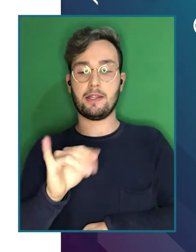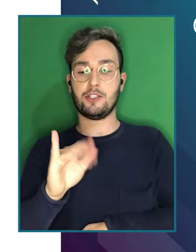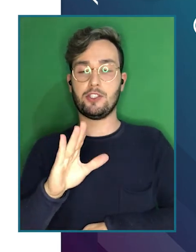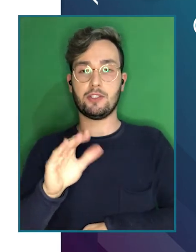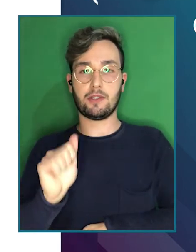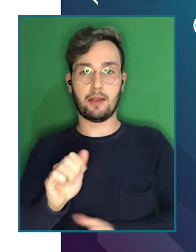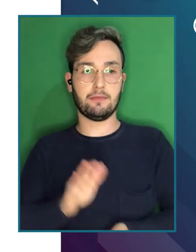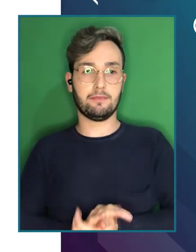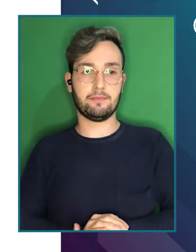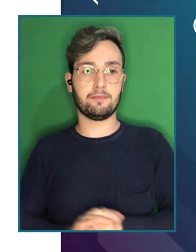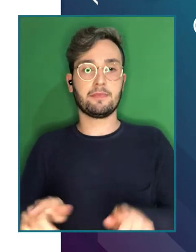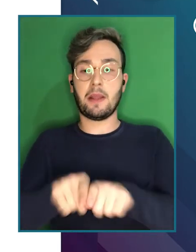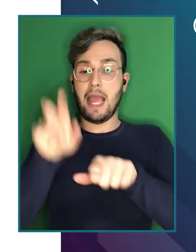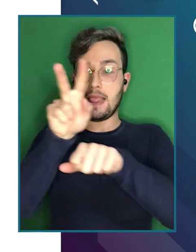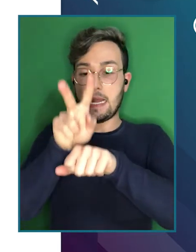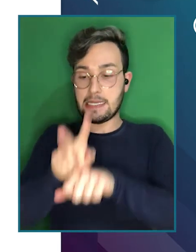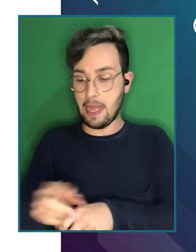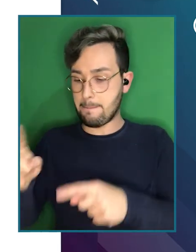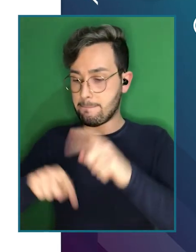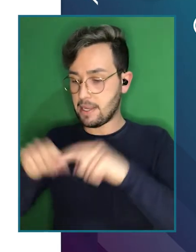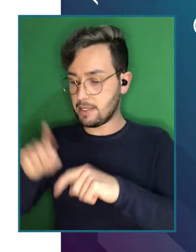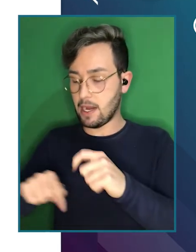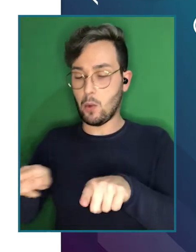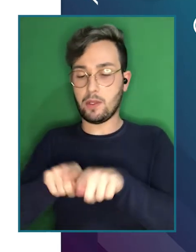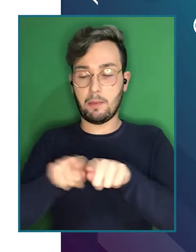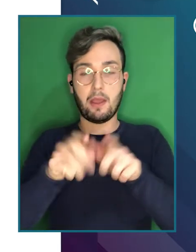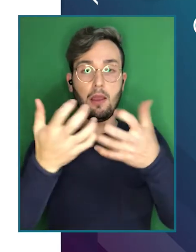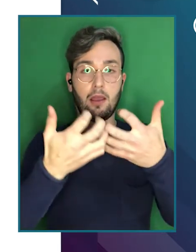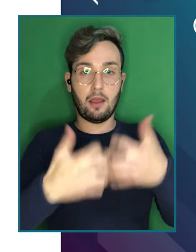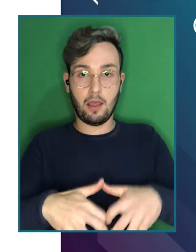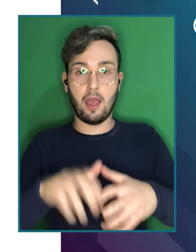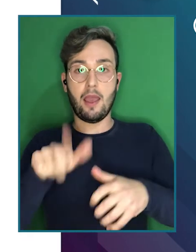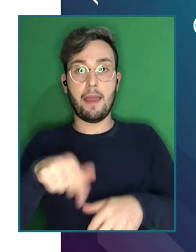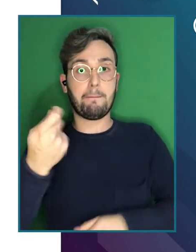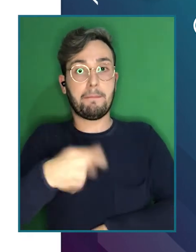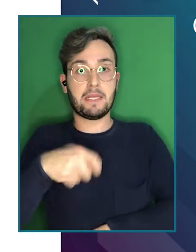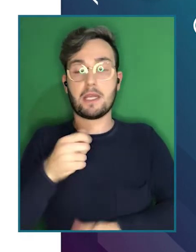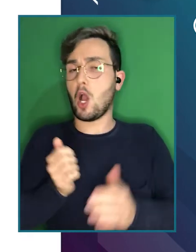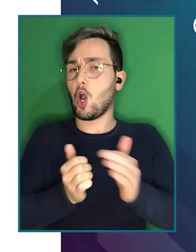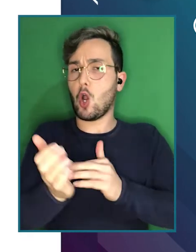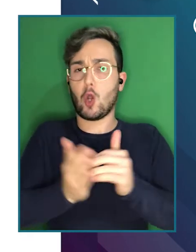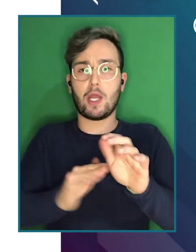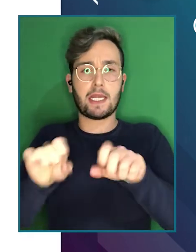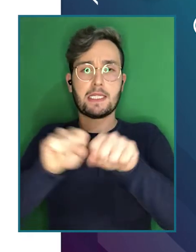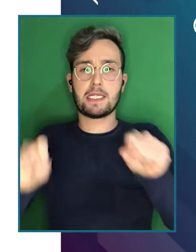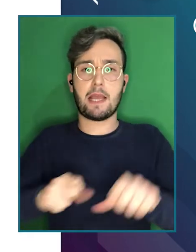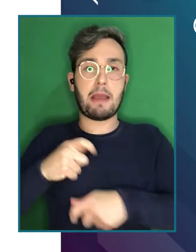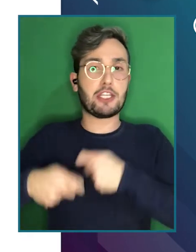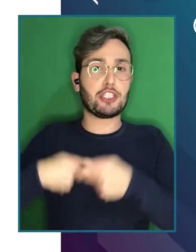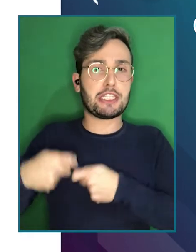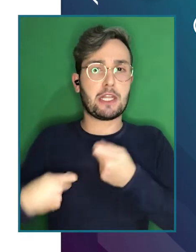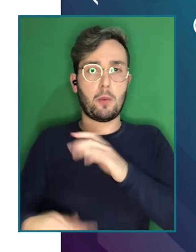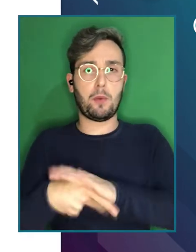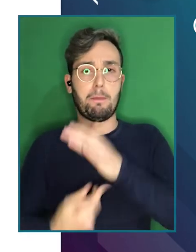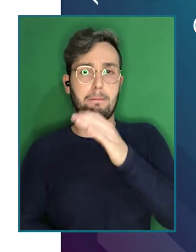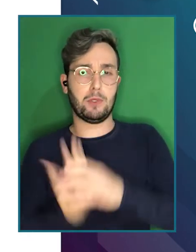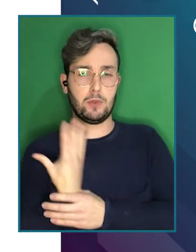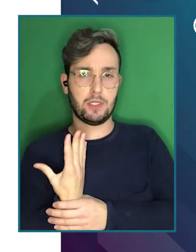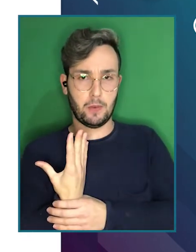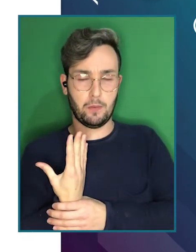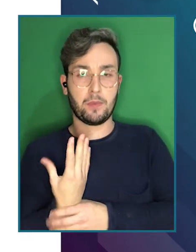crítica. Analisar as falhas dos materiais e equipamentos é uma necessidade para qualquer sistema de gestão da